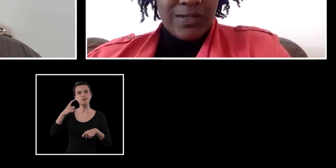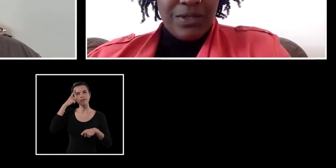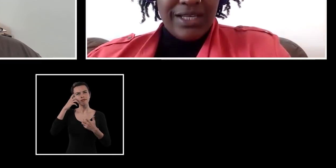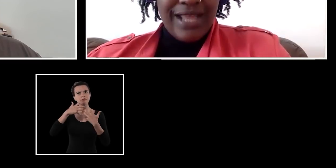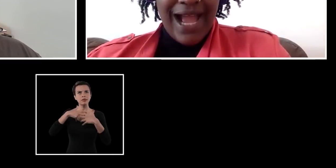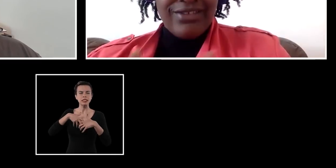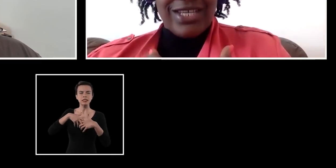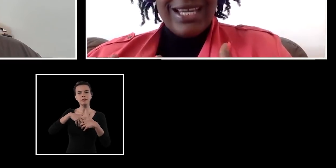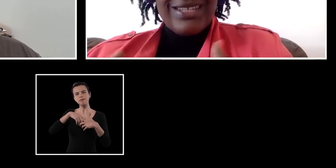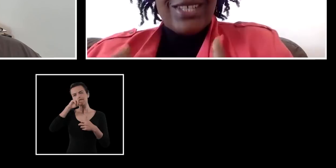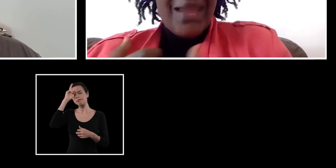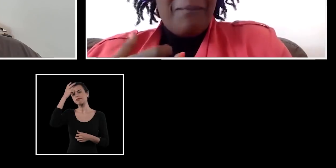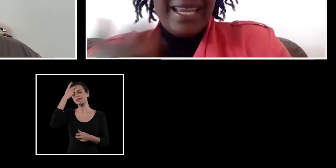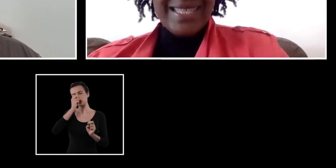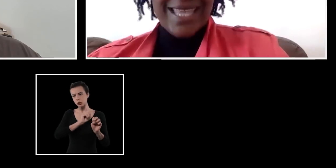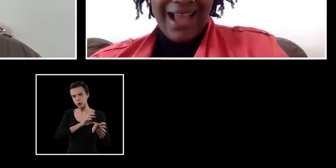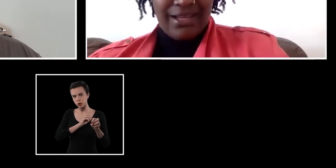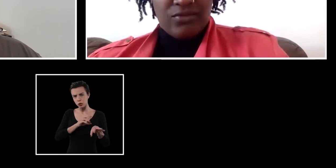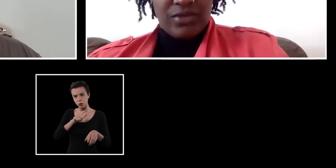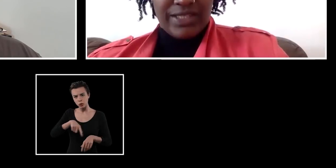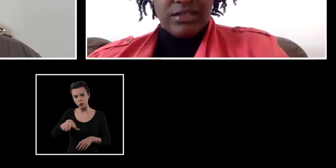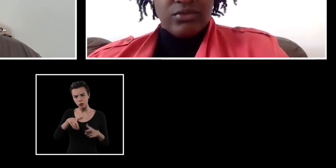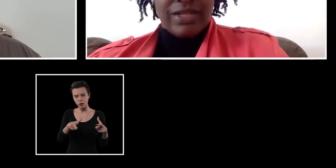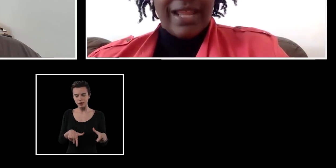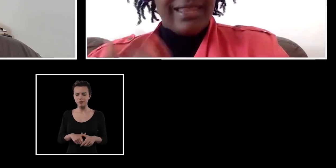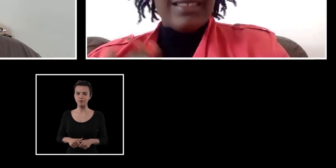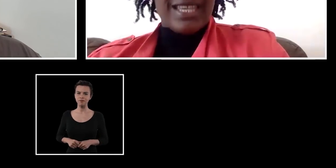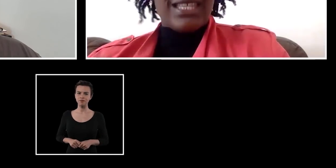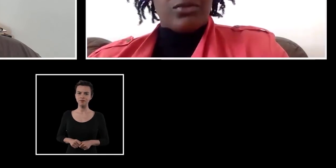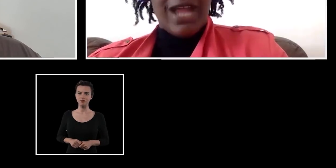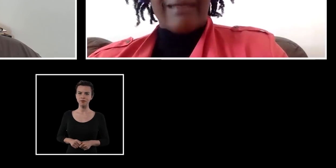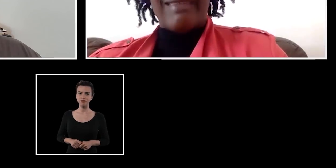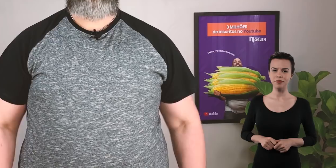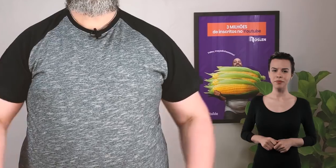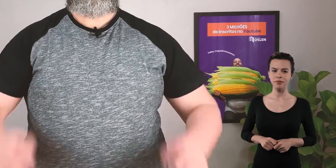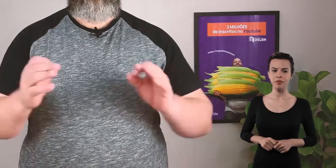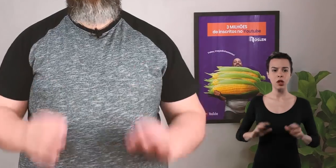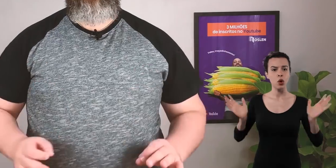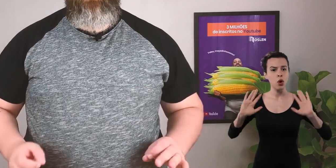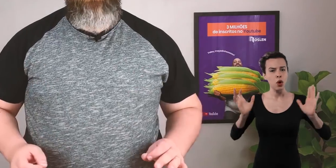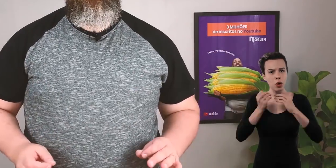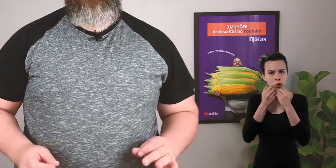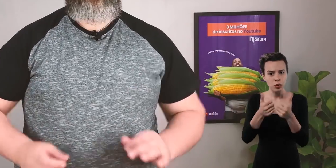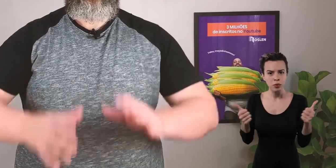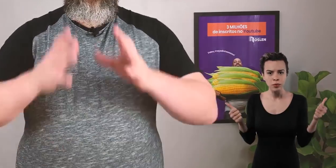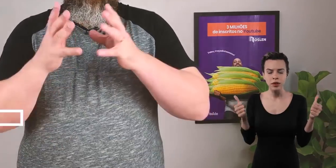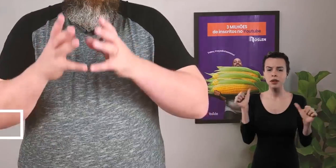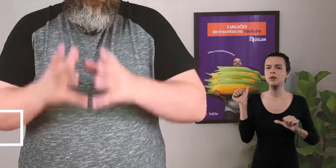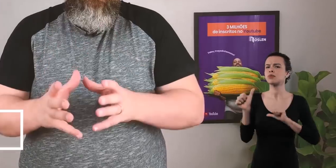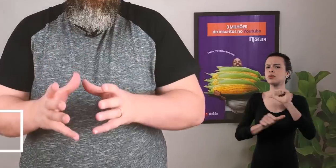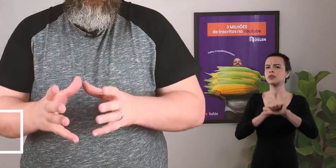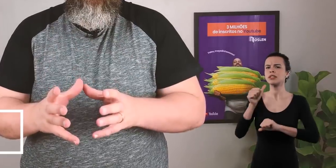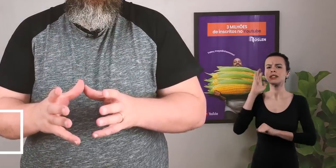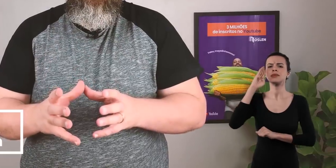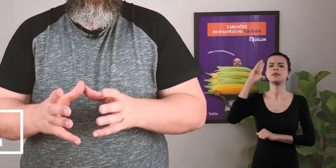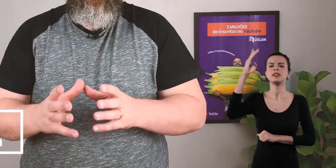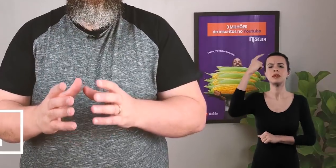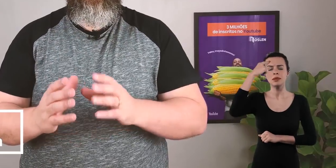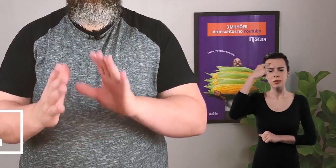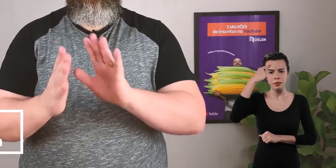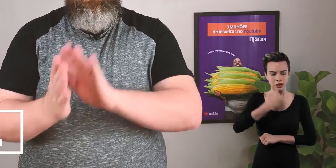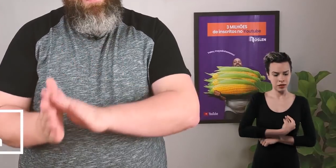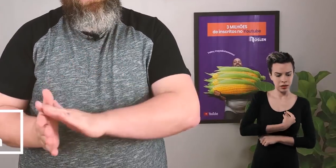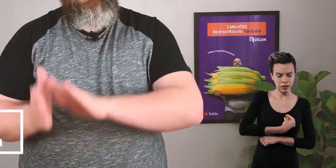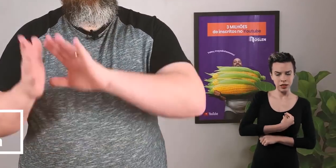seja uma possibilidade de repensar a educação, desde esse lugar. Olá, pessoal, tudo bem? A principal mudança que eu tive que